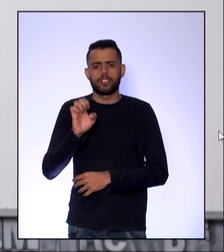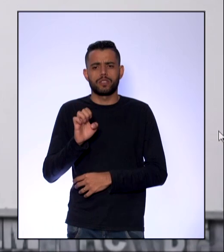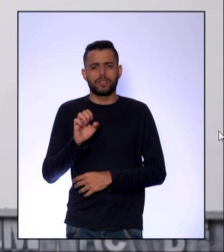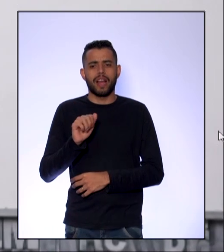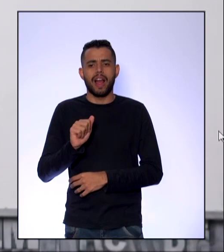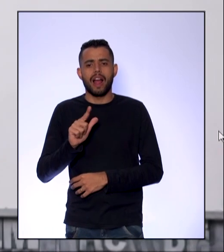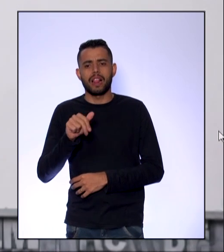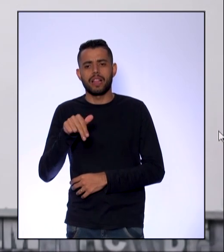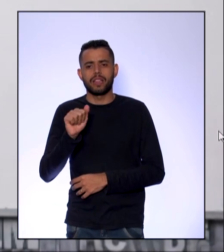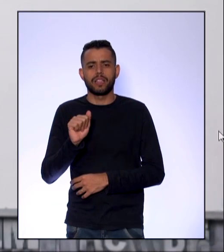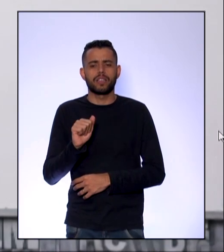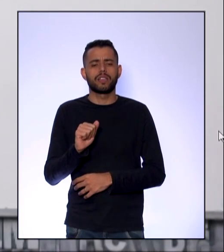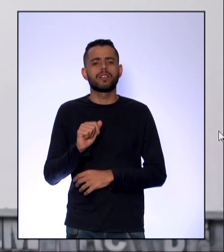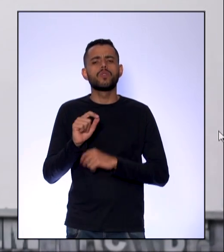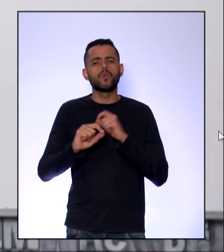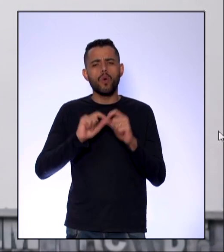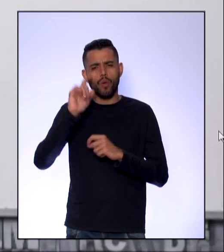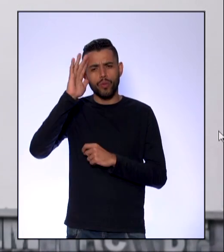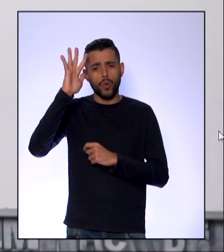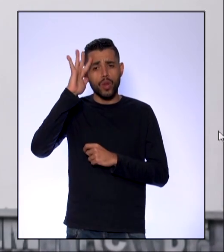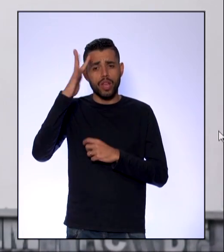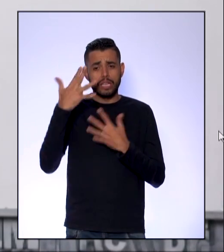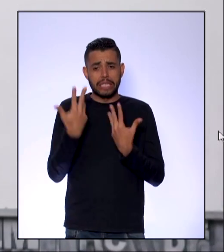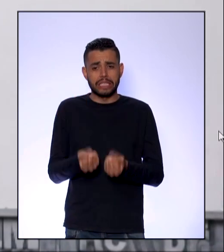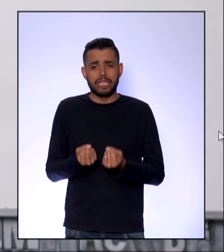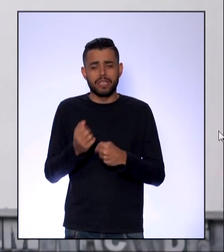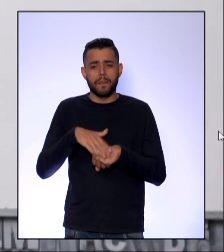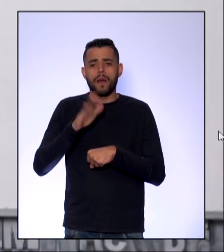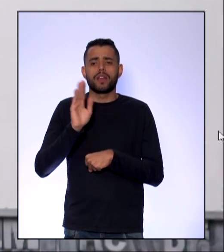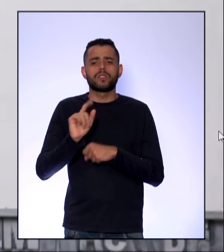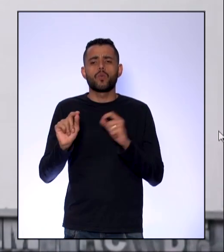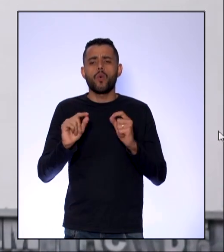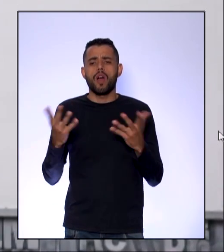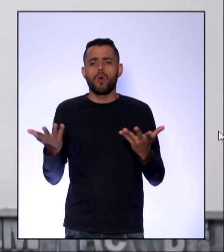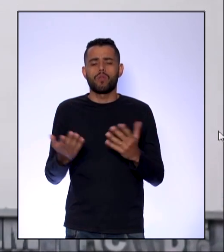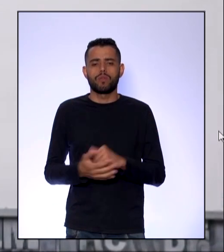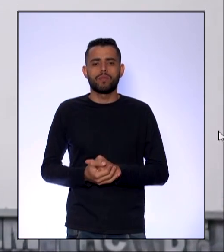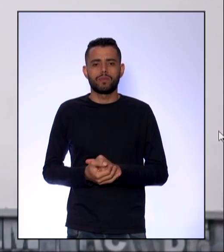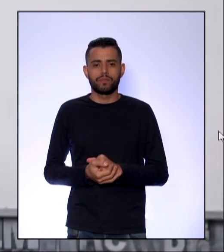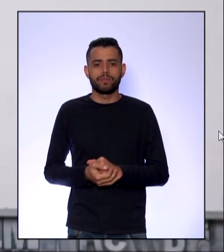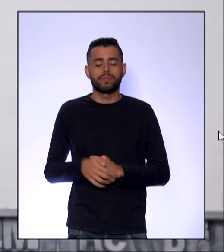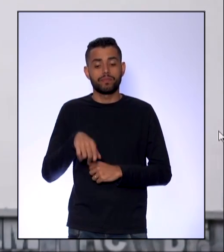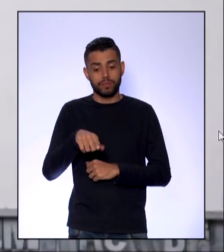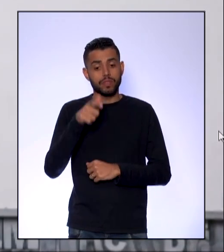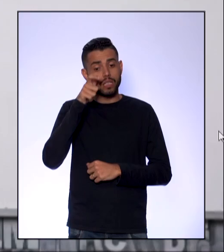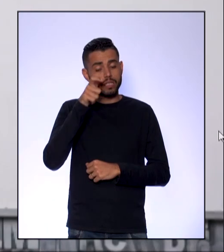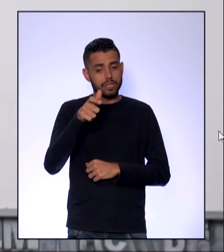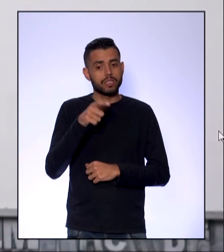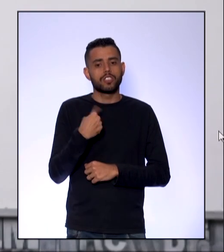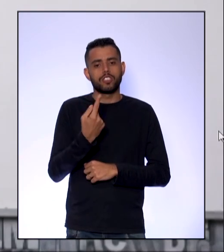Alana, qual a teoria é mais aceita? Alana, é bastante interessante pensarmos nisso,